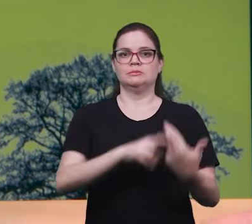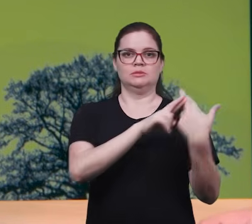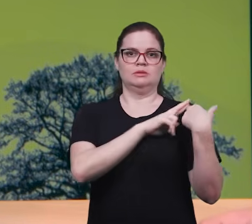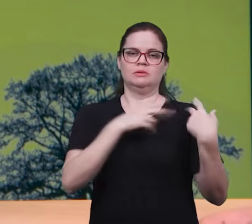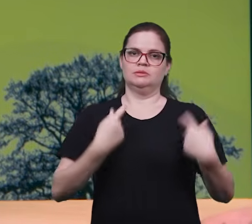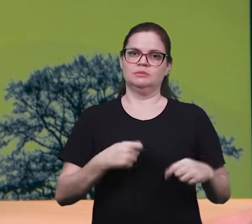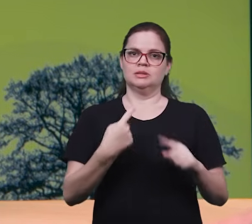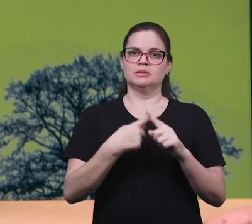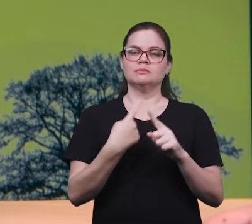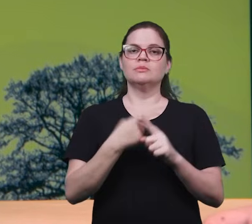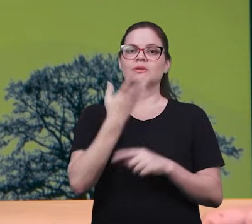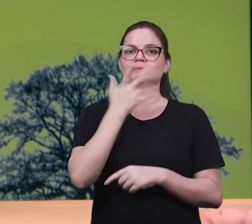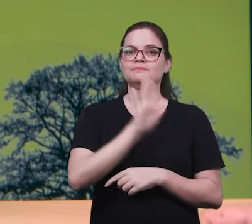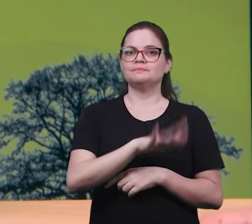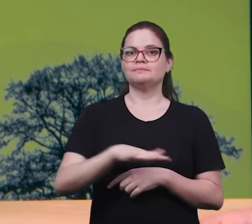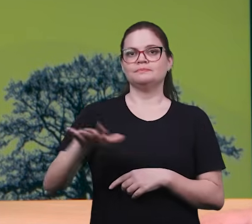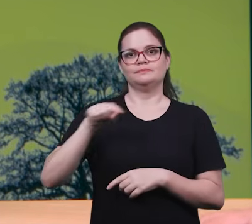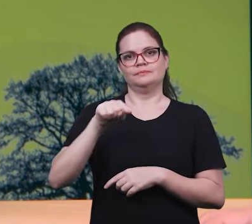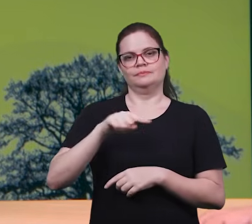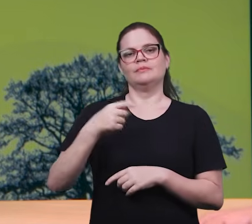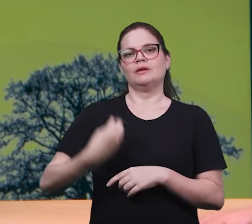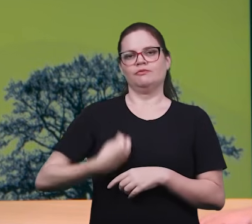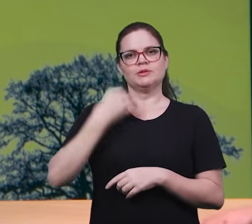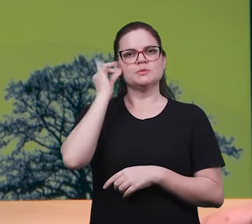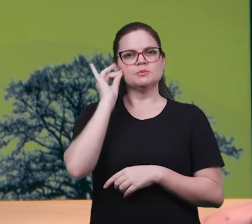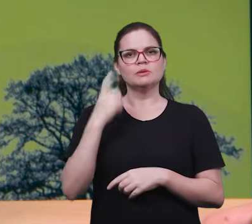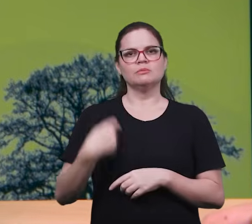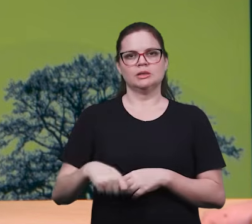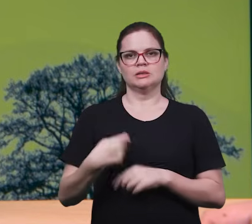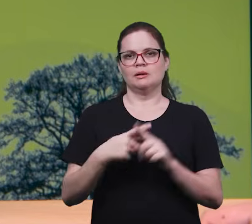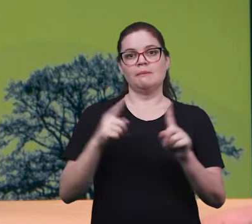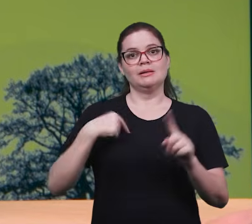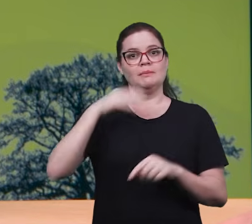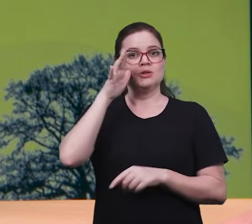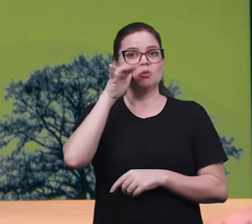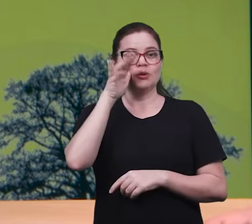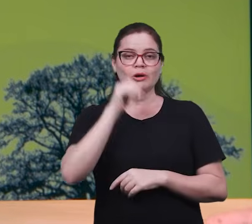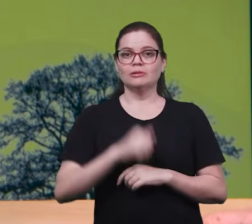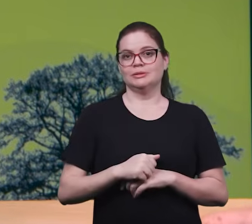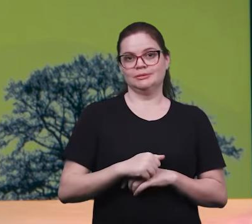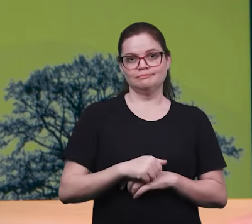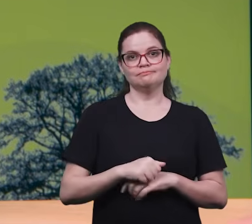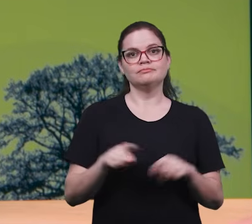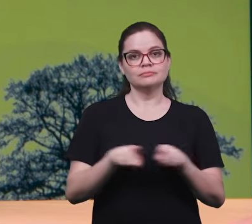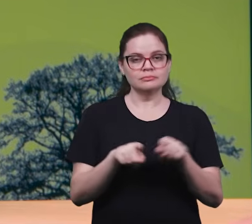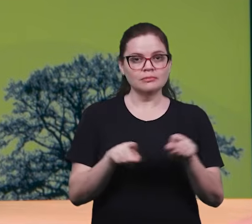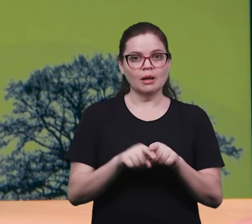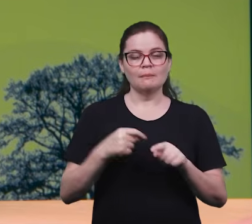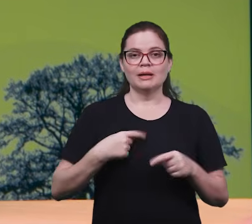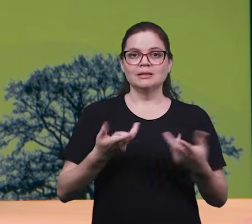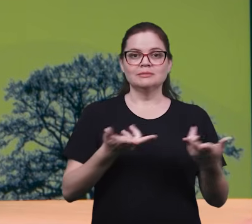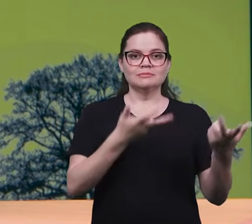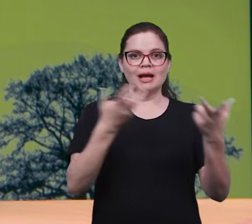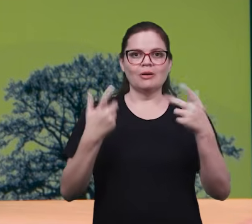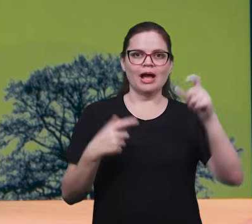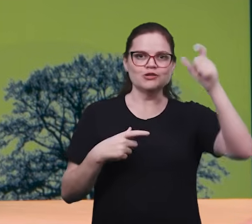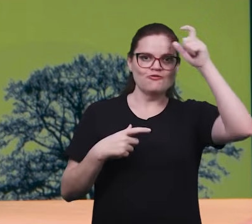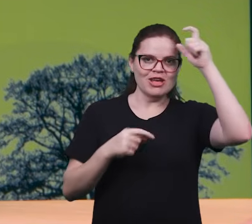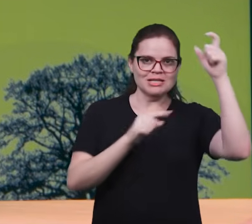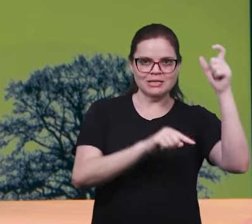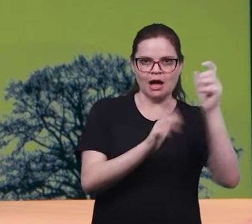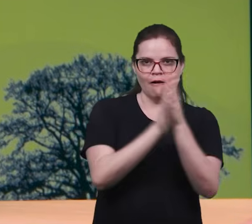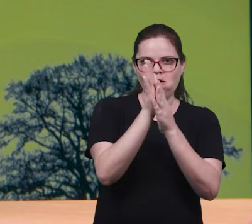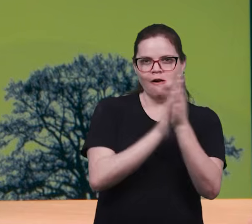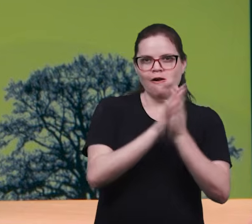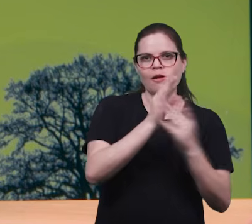nossas crianças, elas são muito espirituais, mas elas são curiosas, né? Elas vivem num mundo onde o adversário não dá